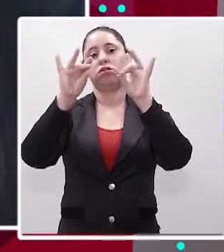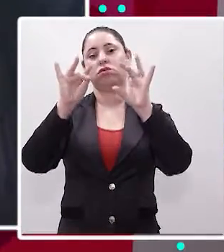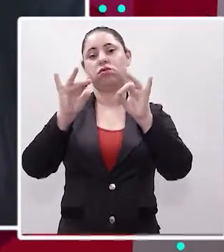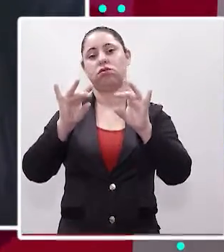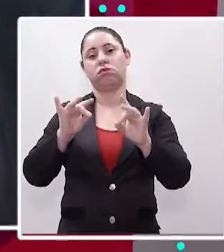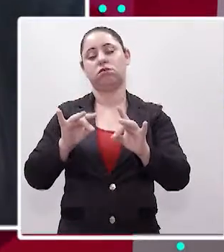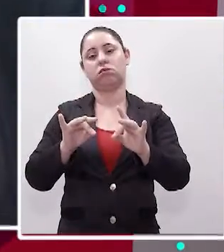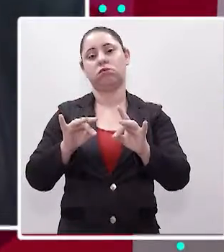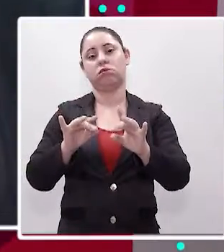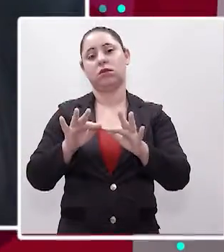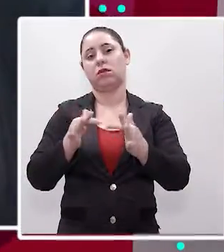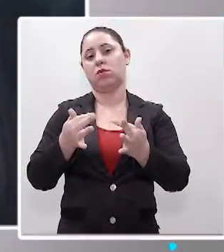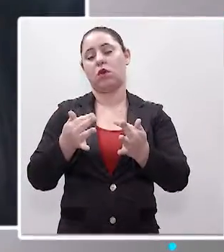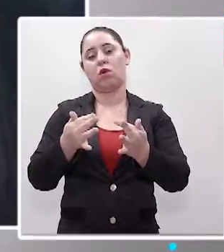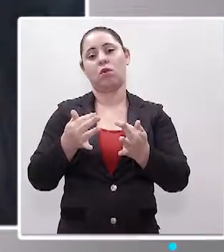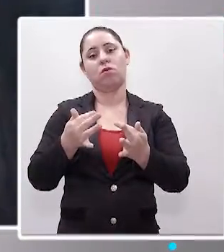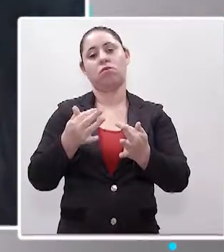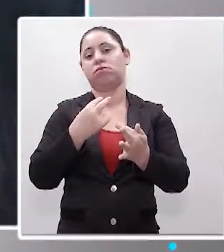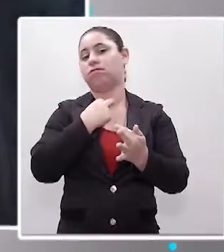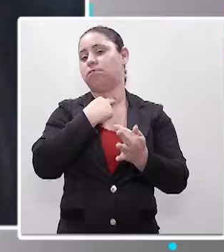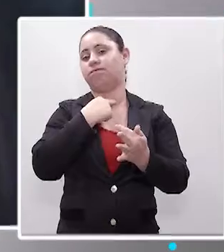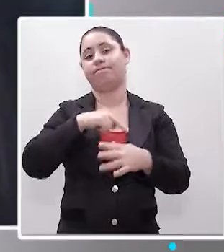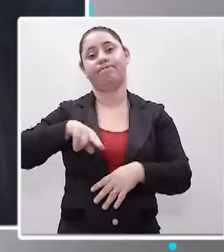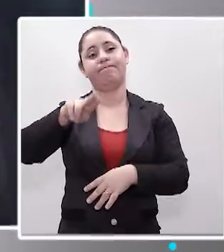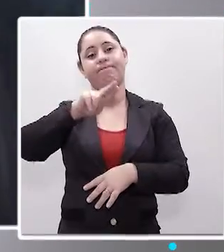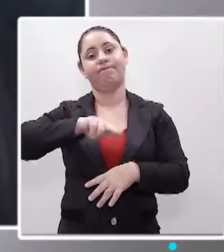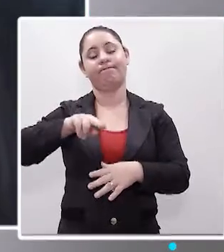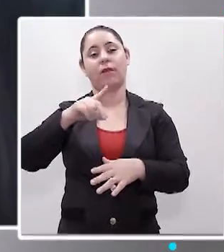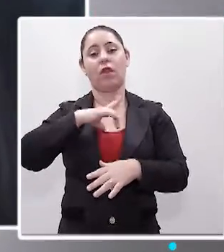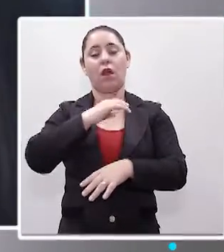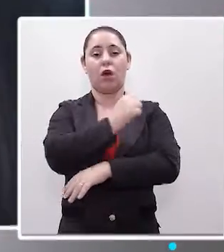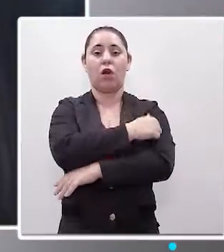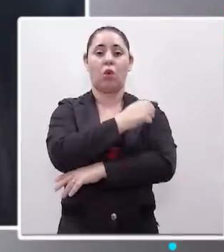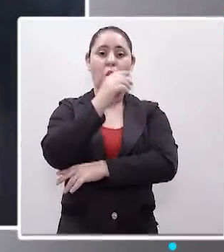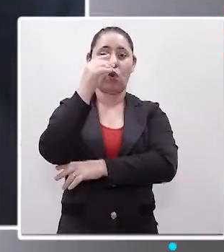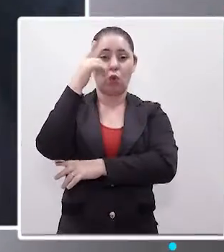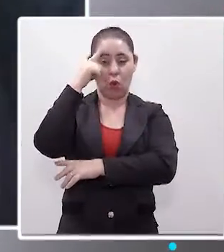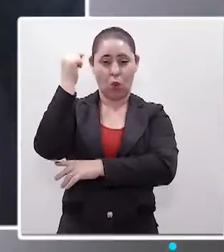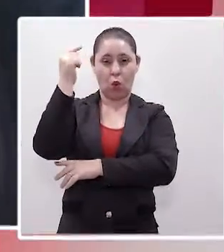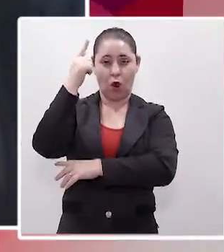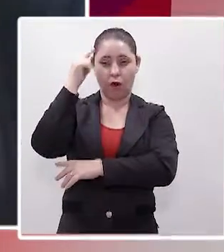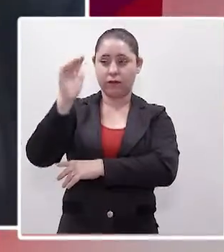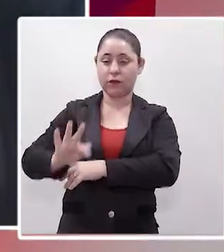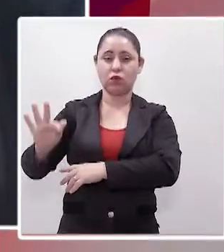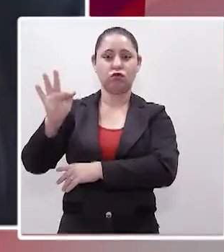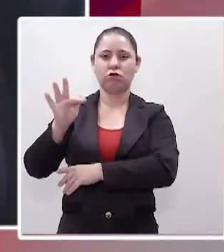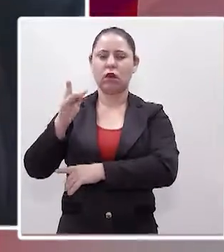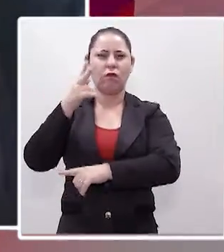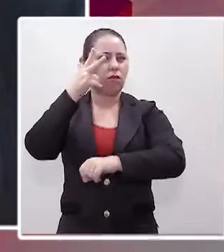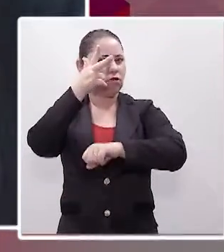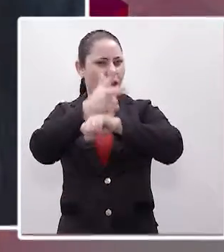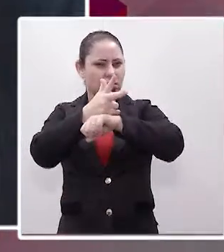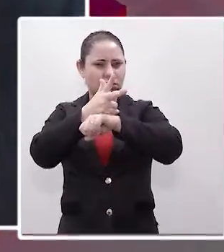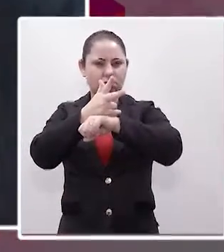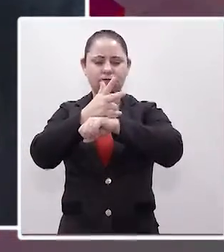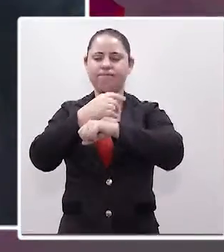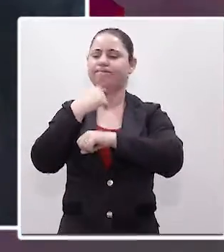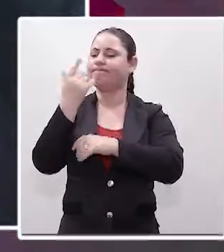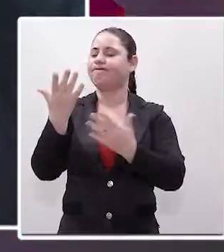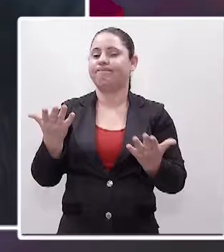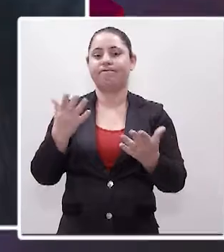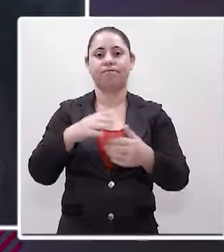alguns contextos, simplesmente não podem ser utilizadas, né? A gente tem alunos na universidade que não conseguem assistir